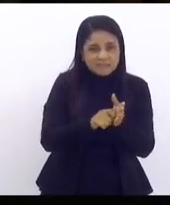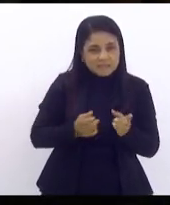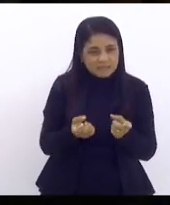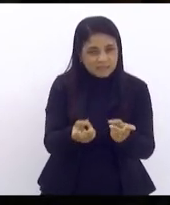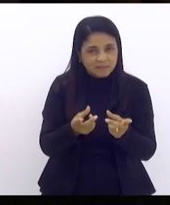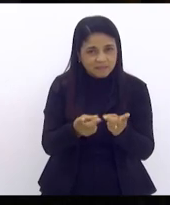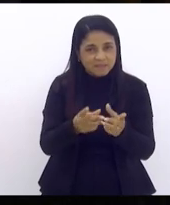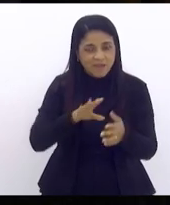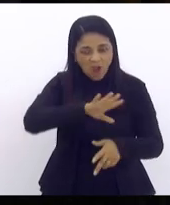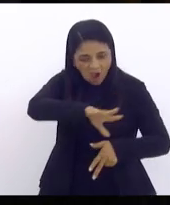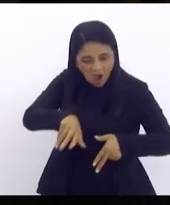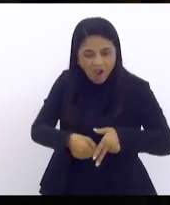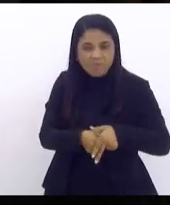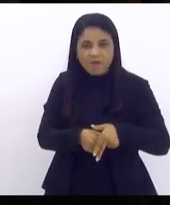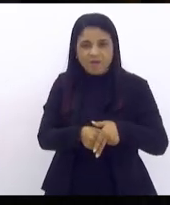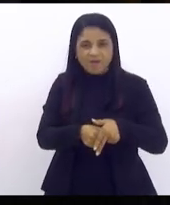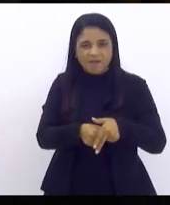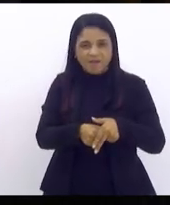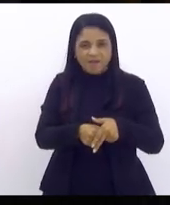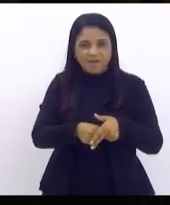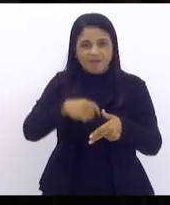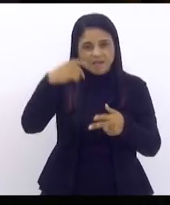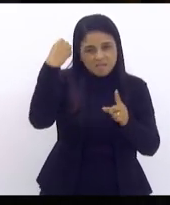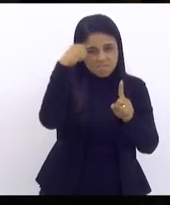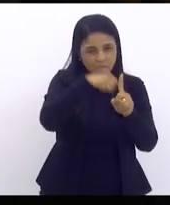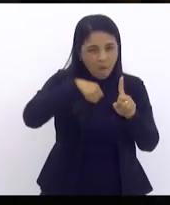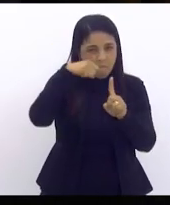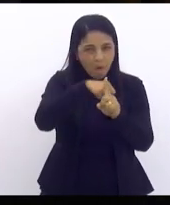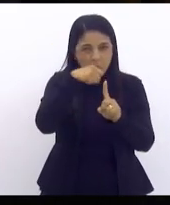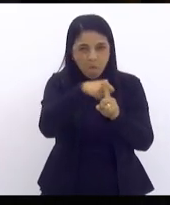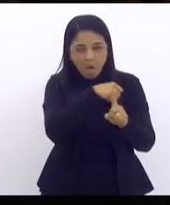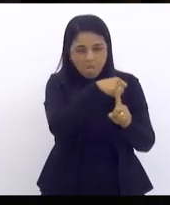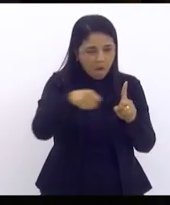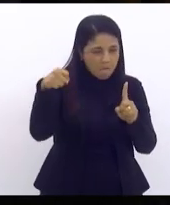a extorquir, a espancar moradores de bem.